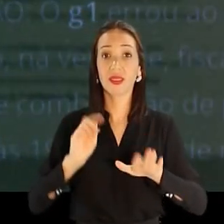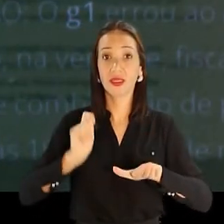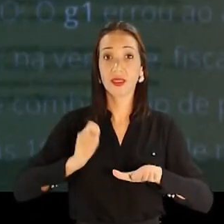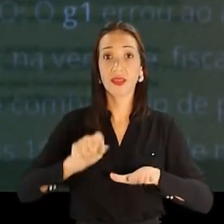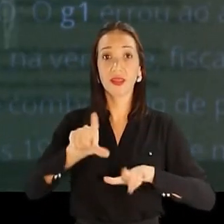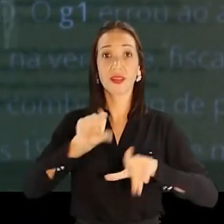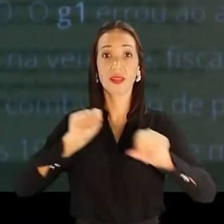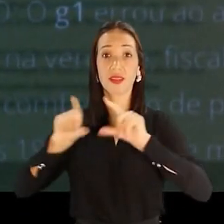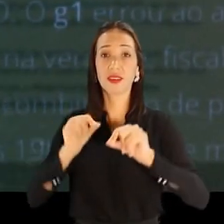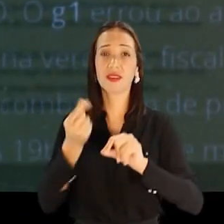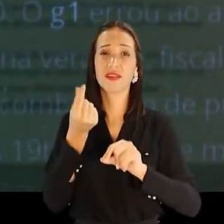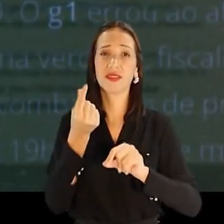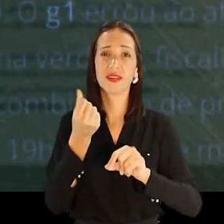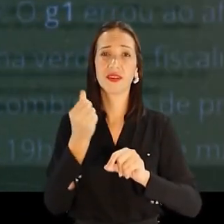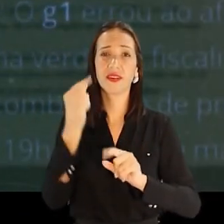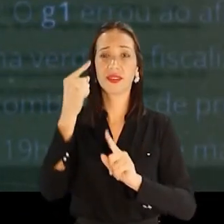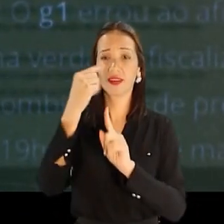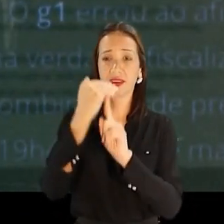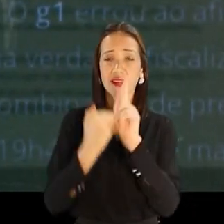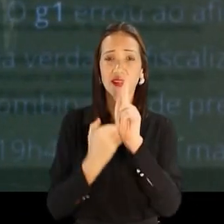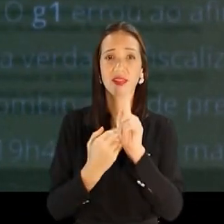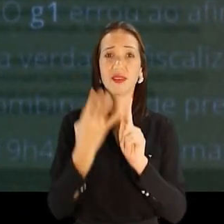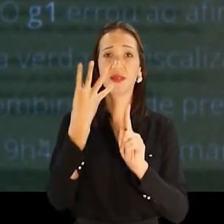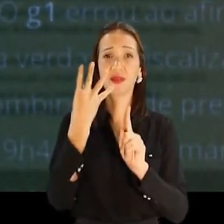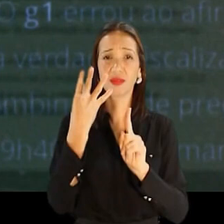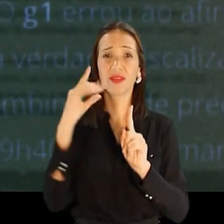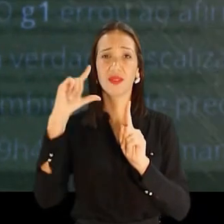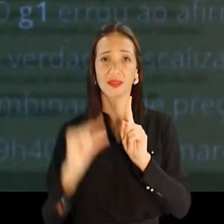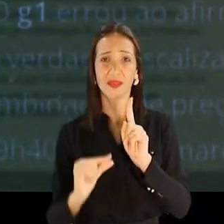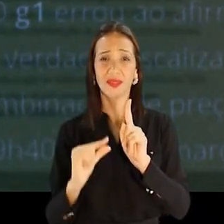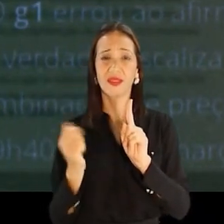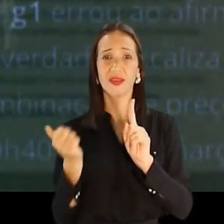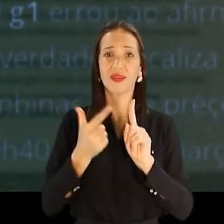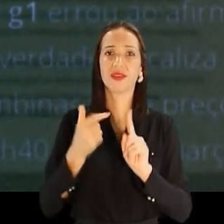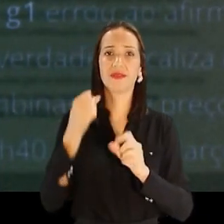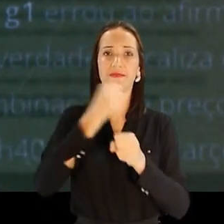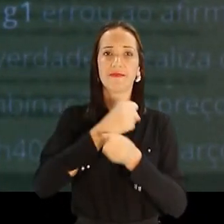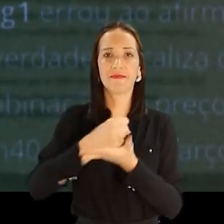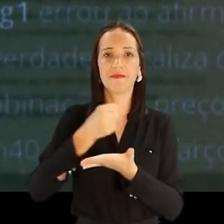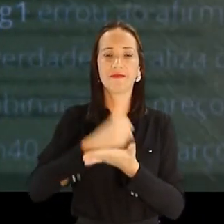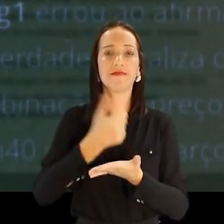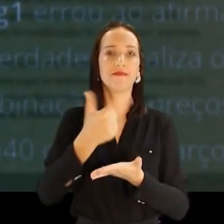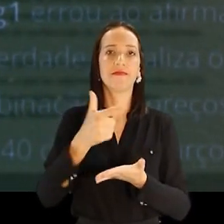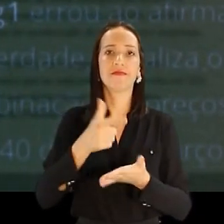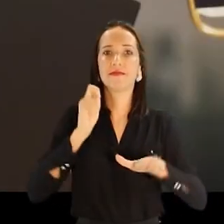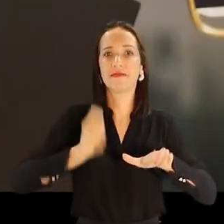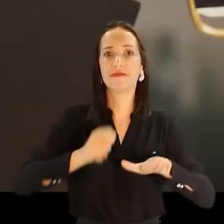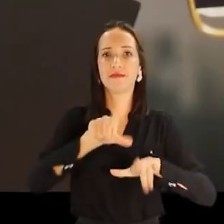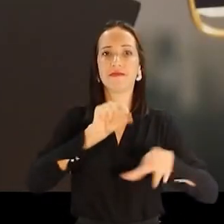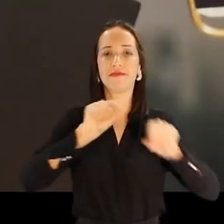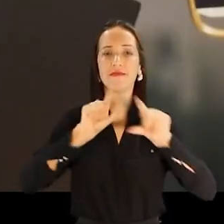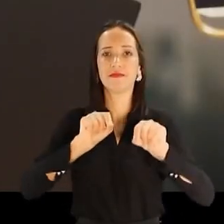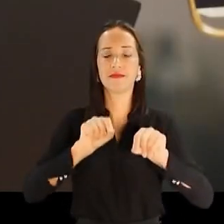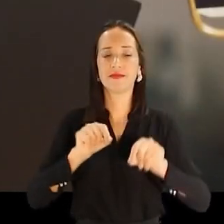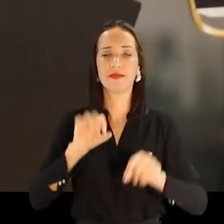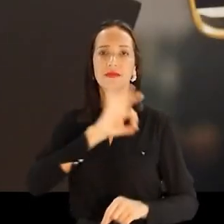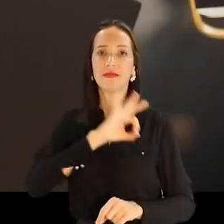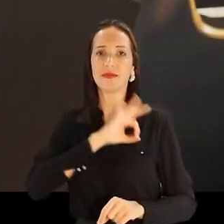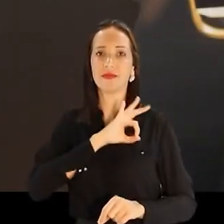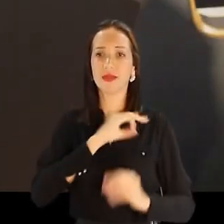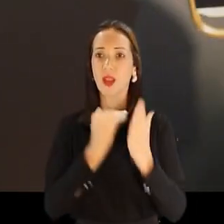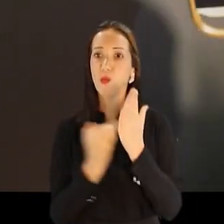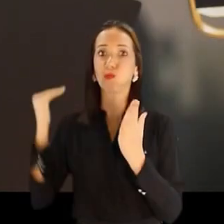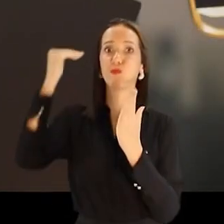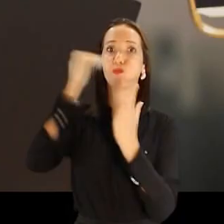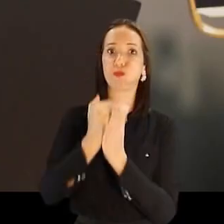quando licitadas, custaram até 4 vezes menos do que os contratos sem licitação. A polícia chama isso